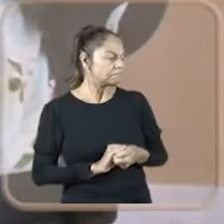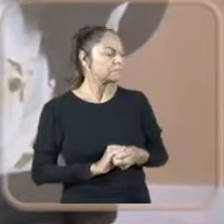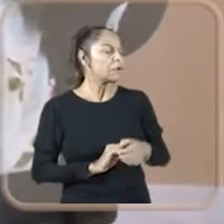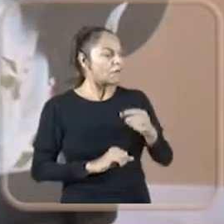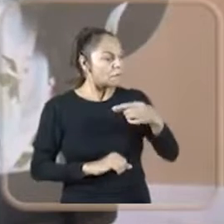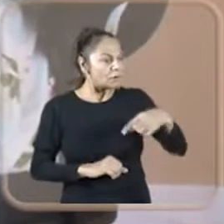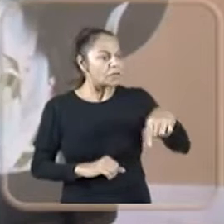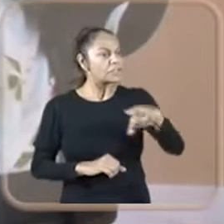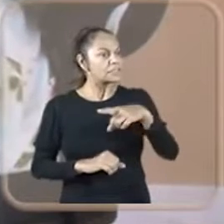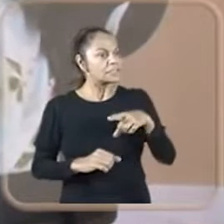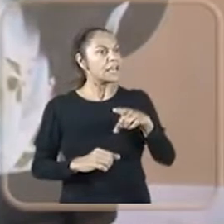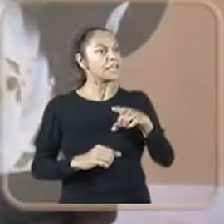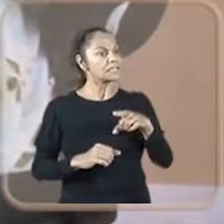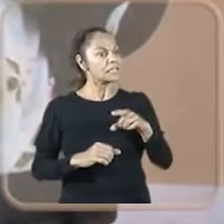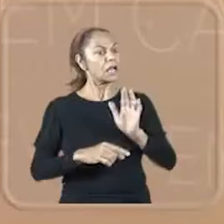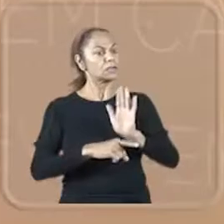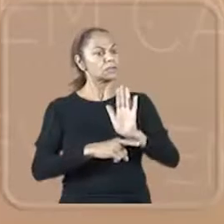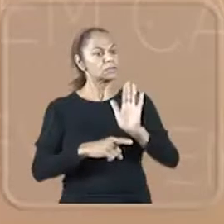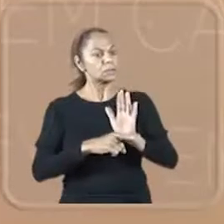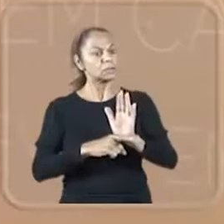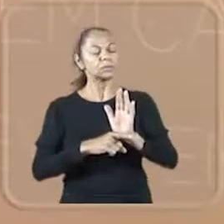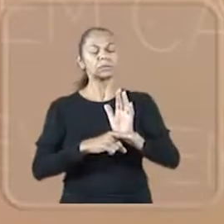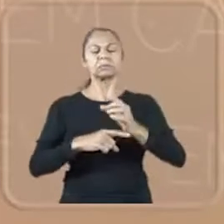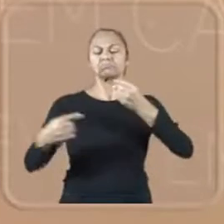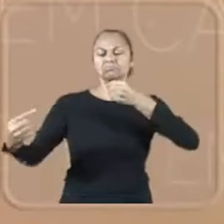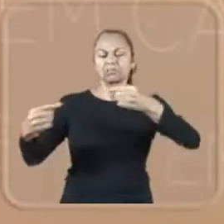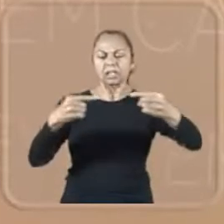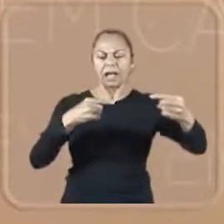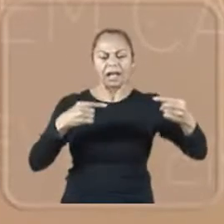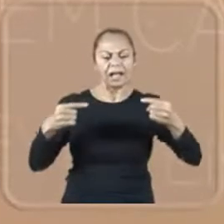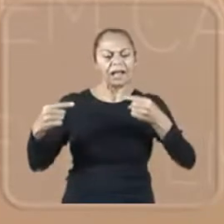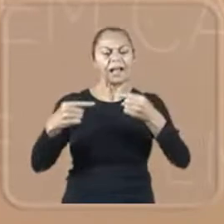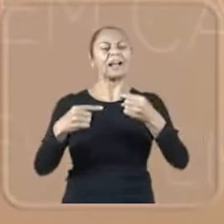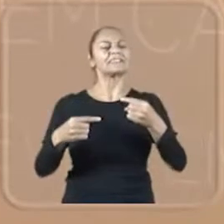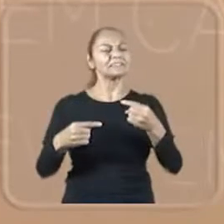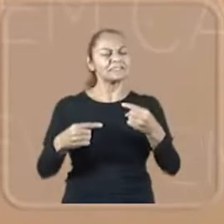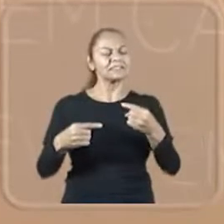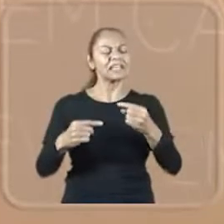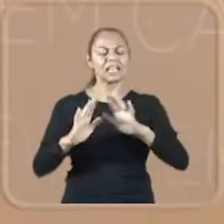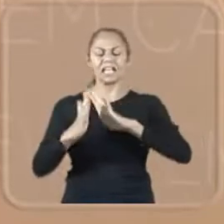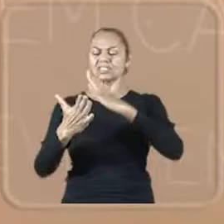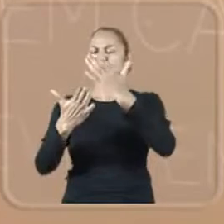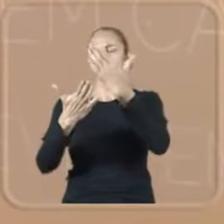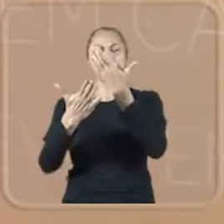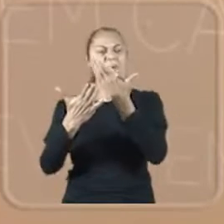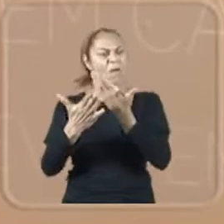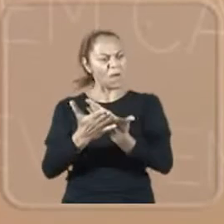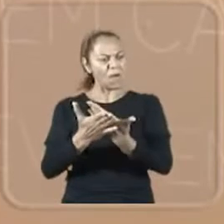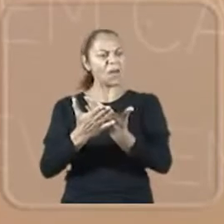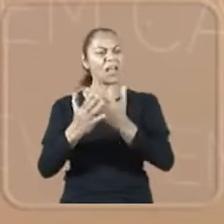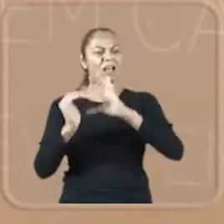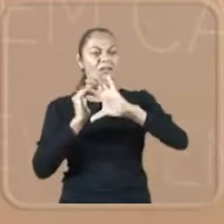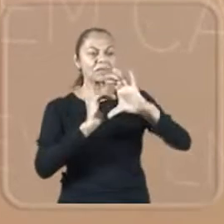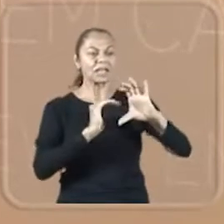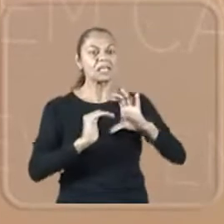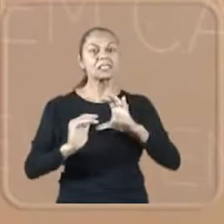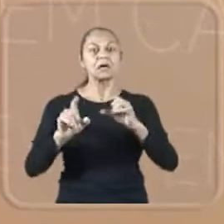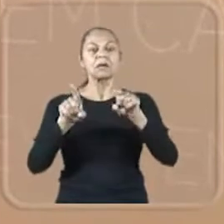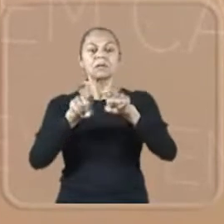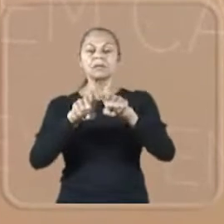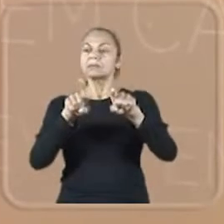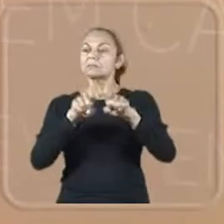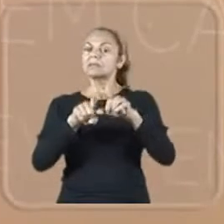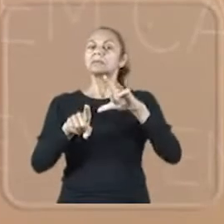nós chamamos de facilitadores de círculos de diálogo, vocês têm mediadores escolares também e vocês já têm instrutores,